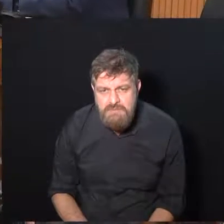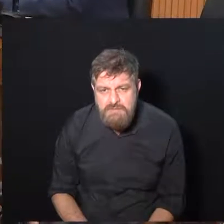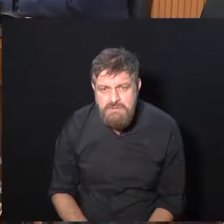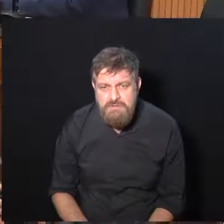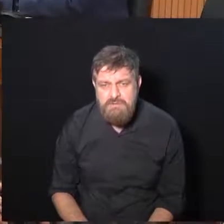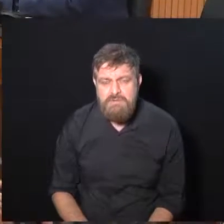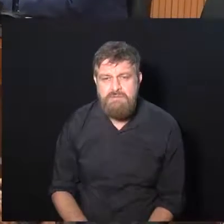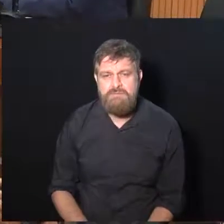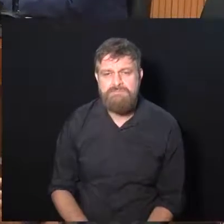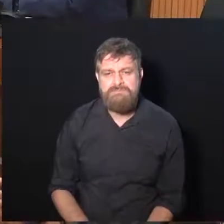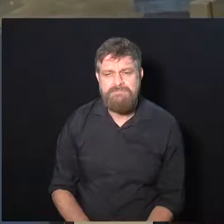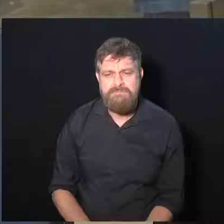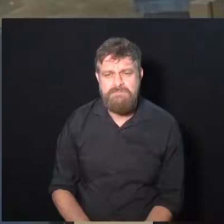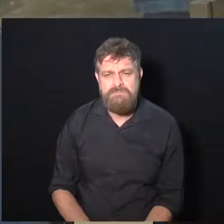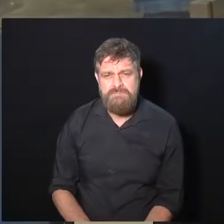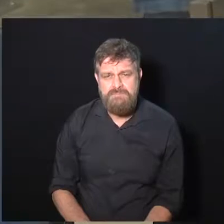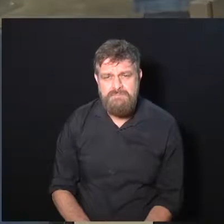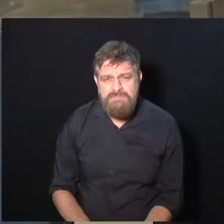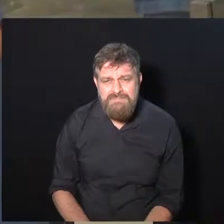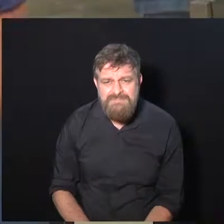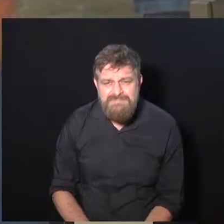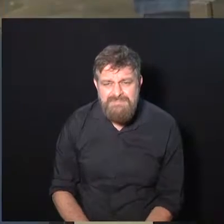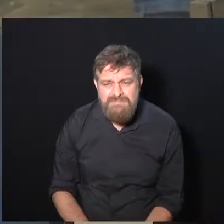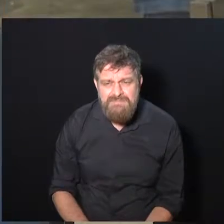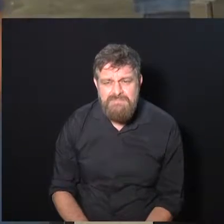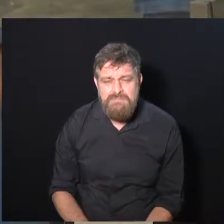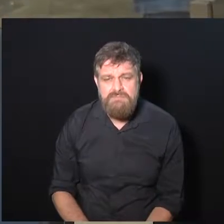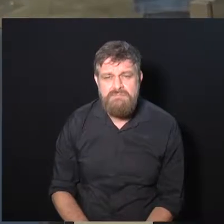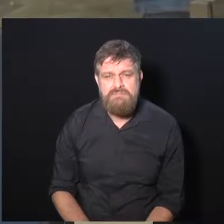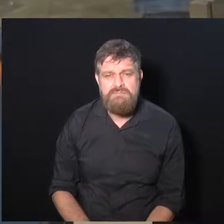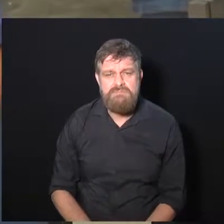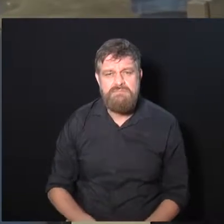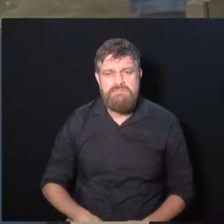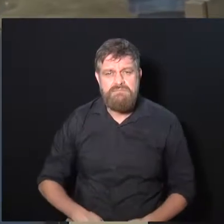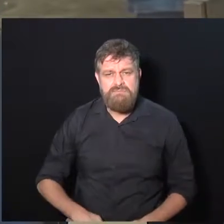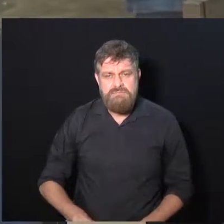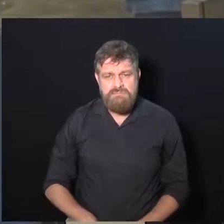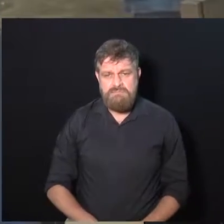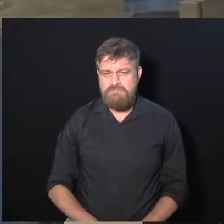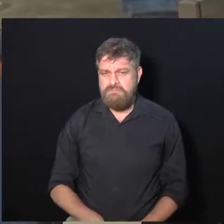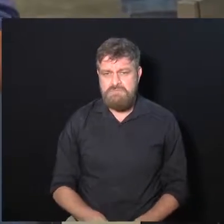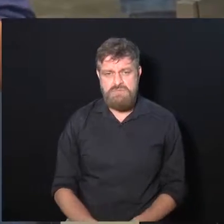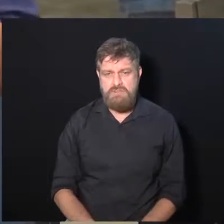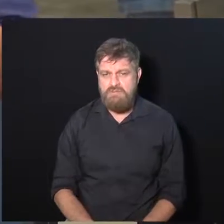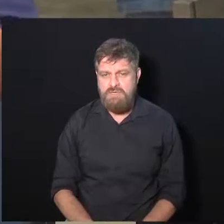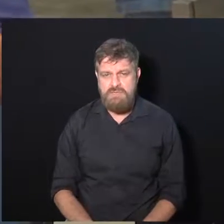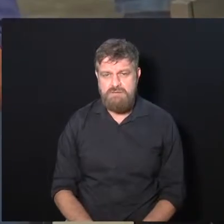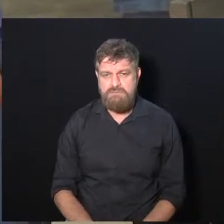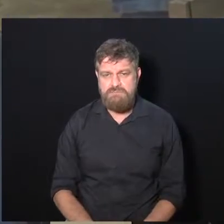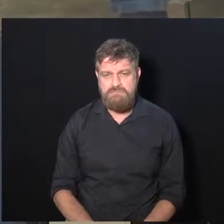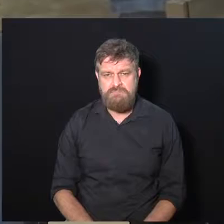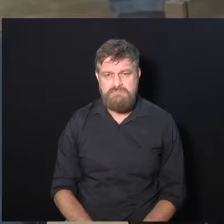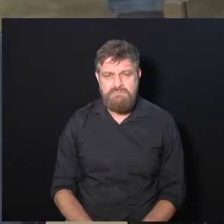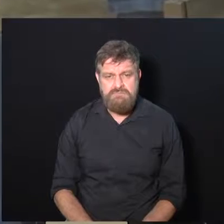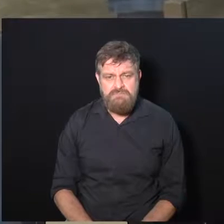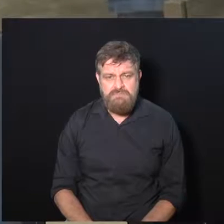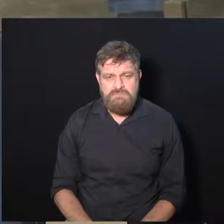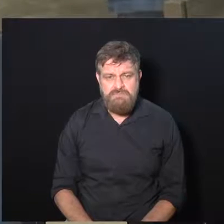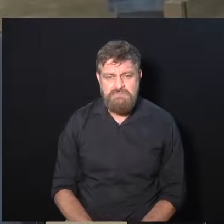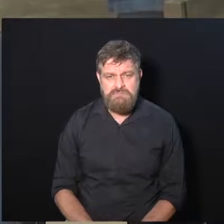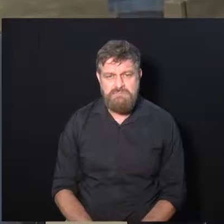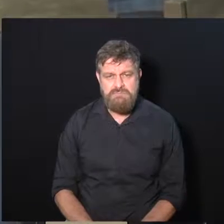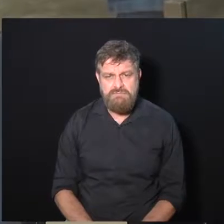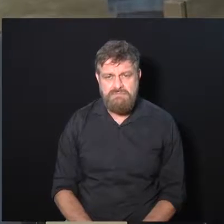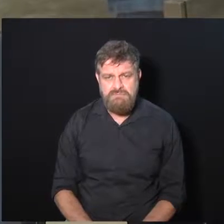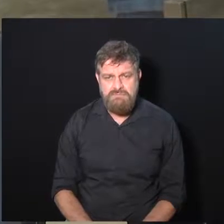Farmácia, vereador Sidão Santos, vereador Vinícius. São 4 grandes amigos que eu fiz na vida pública